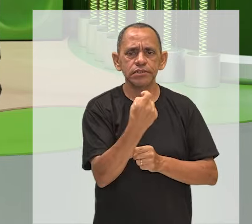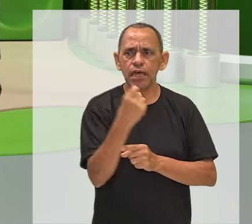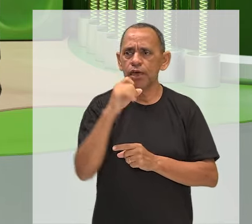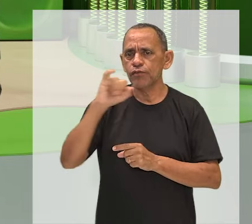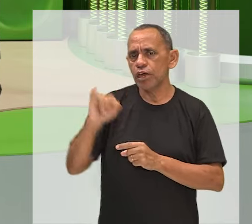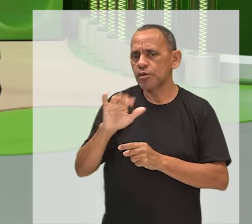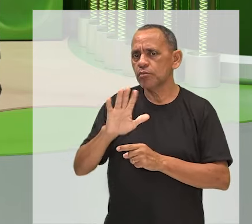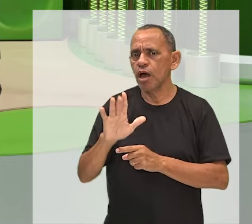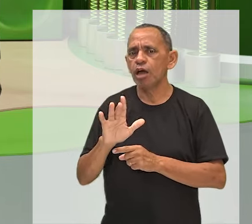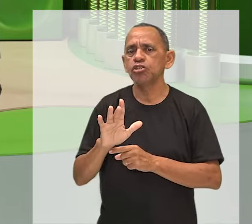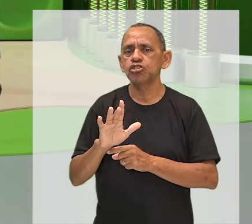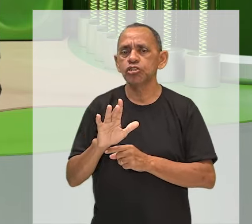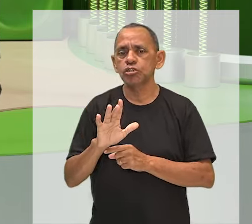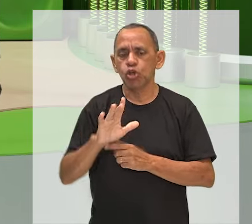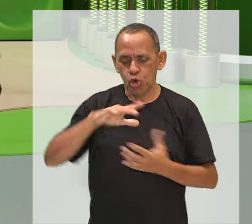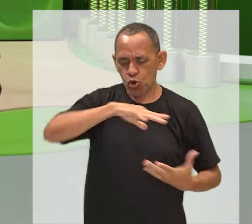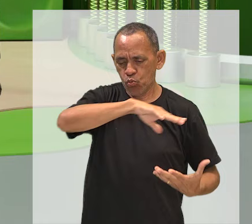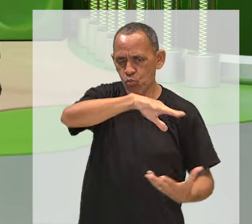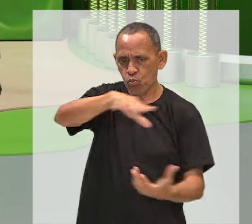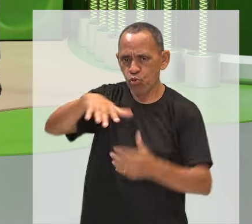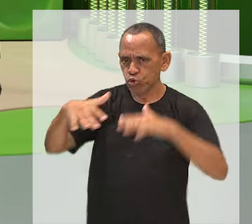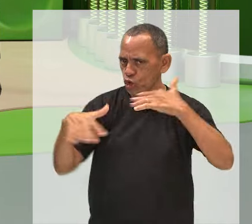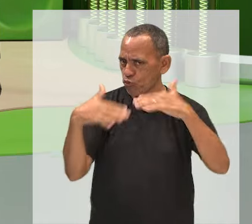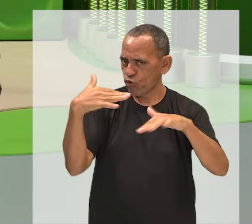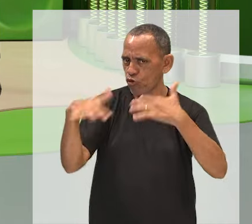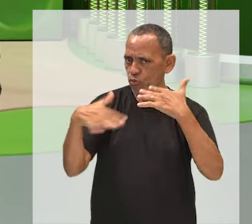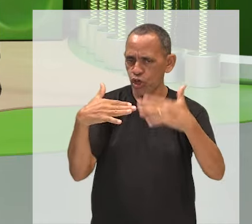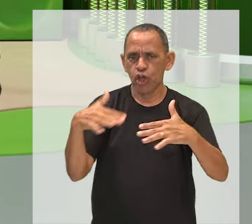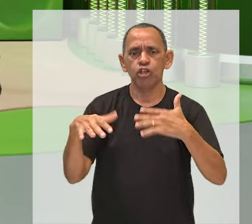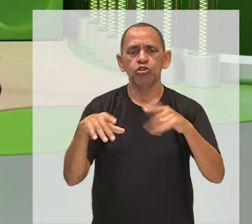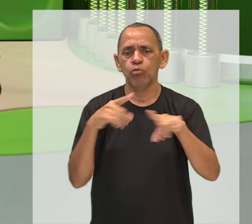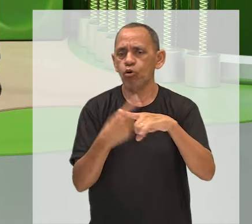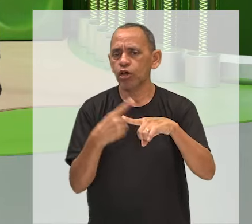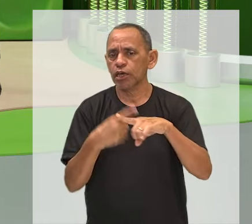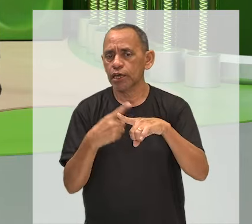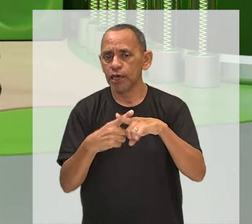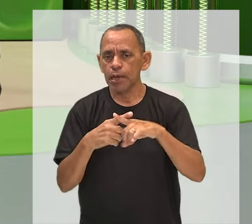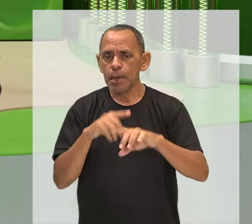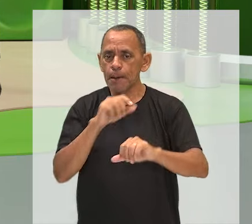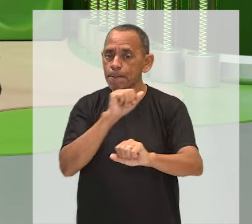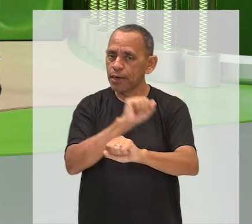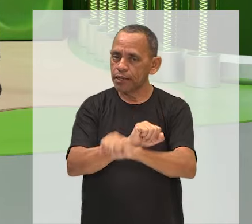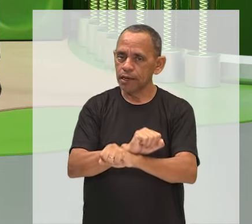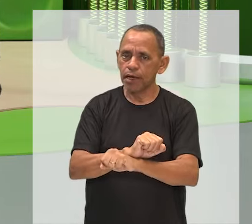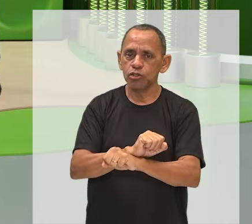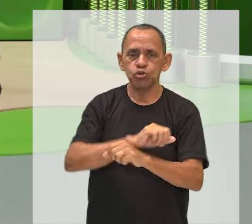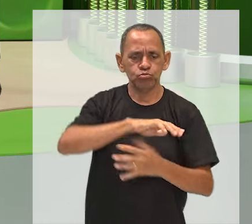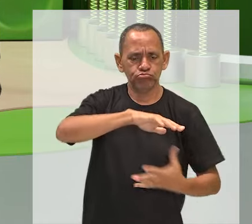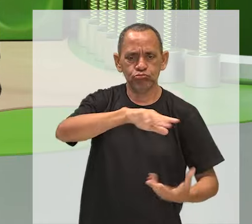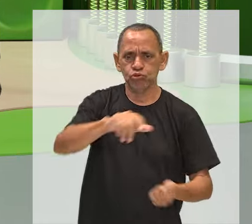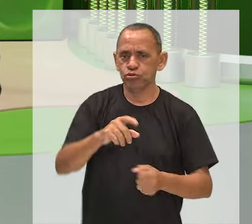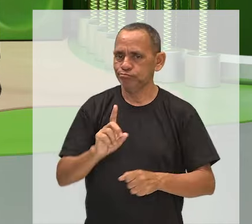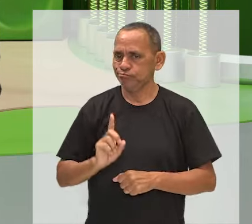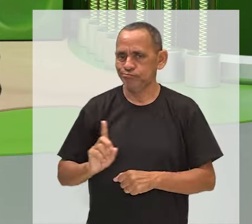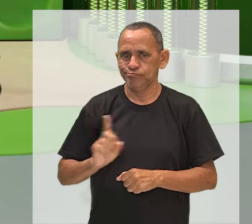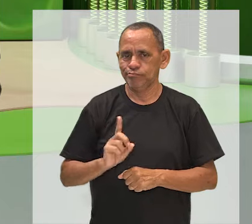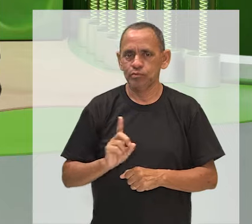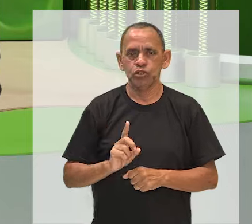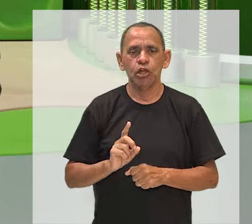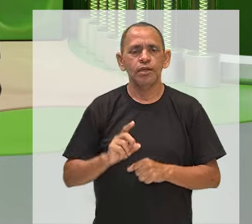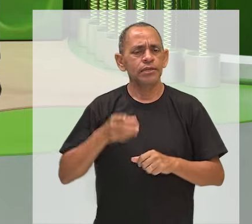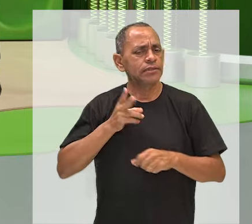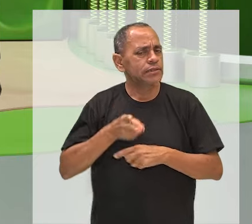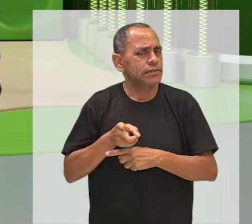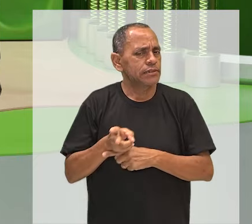vendo o nosso globo em movimento, né? Lembra aí que a gente falou que o nosso planeta ele não está parado. E com essa